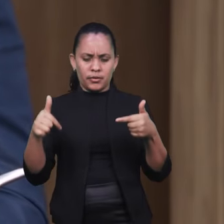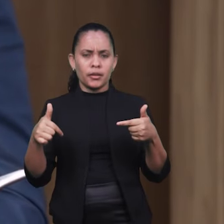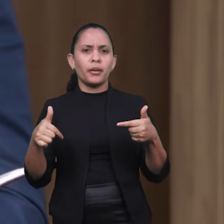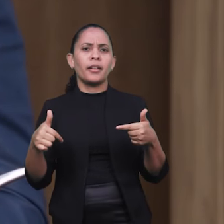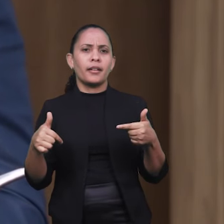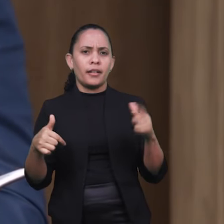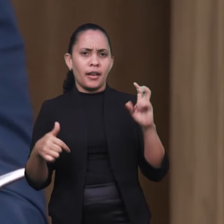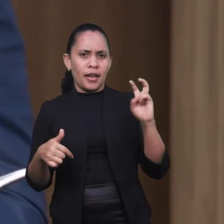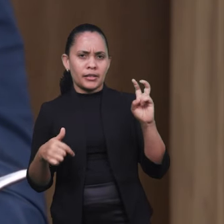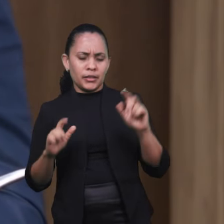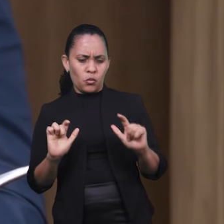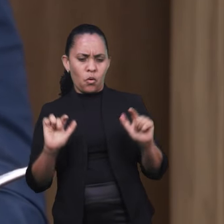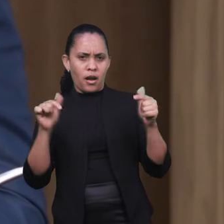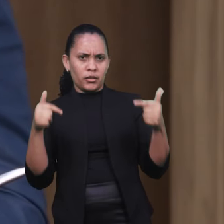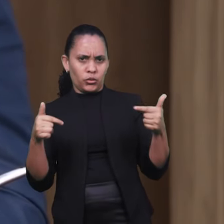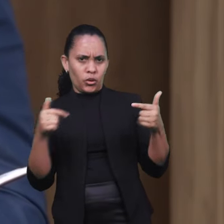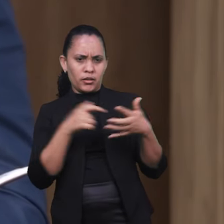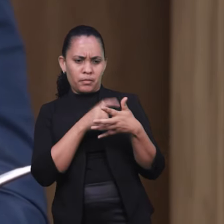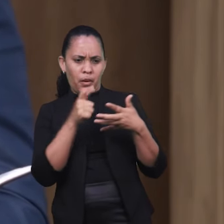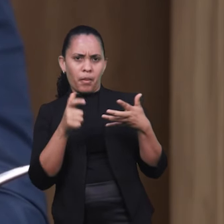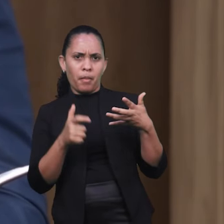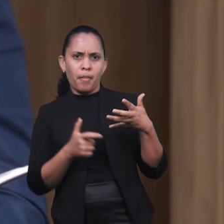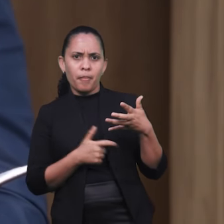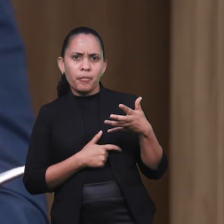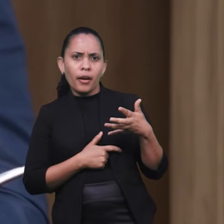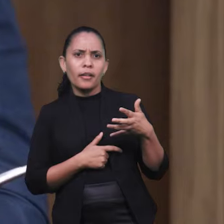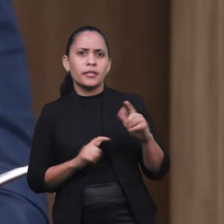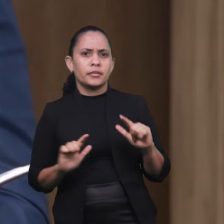atitudes, nessas cinco